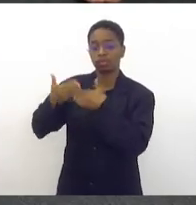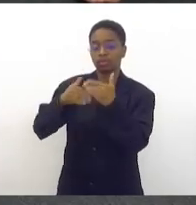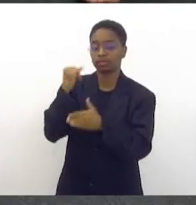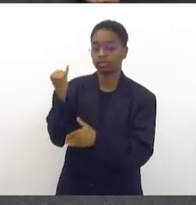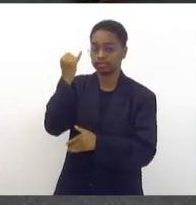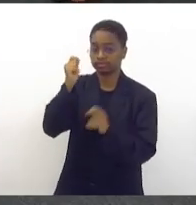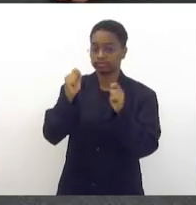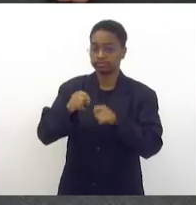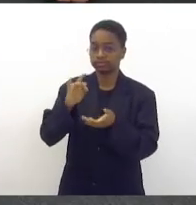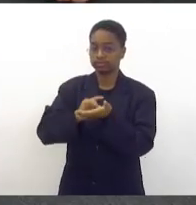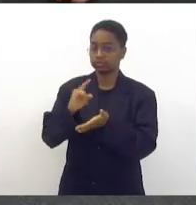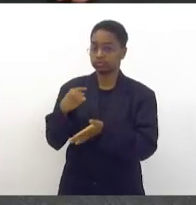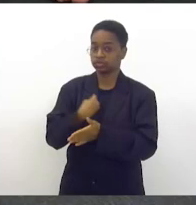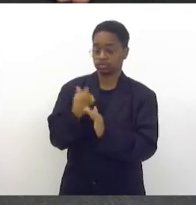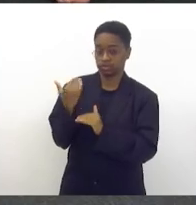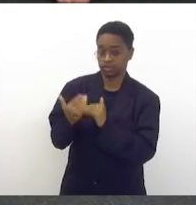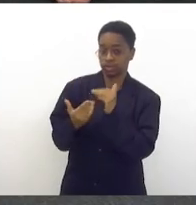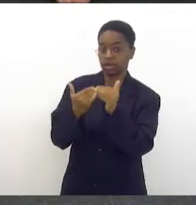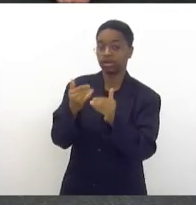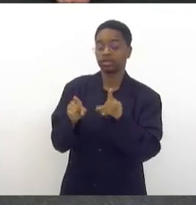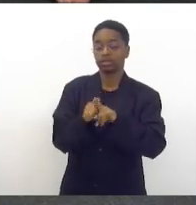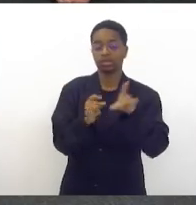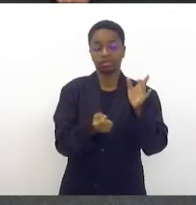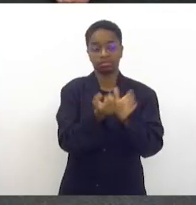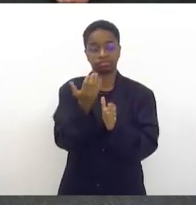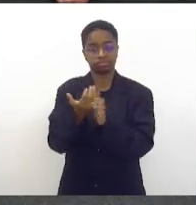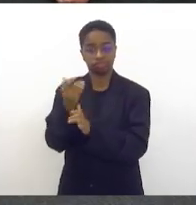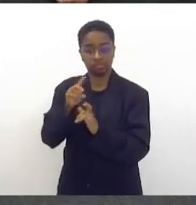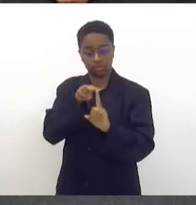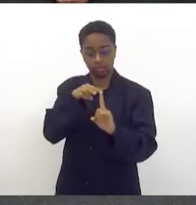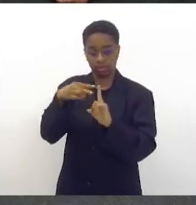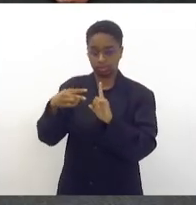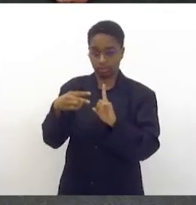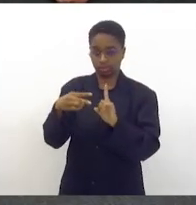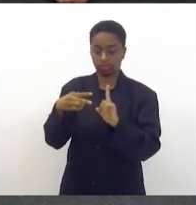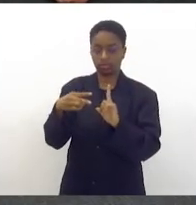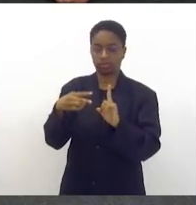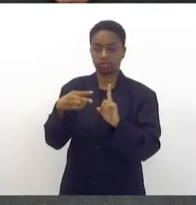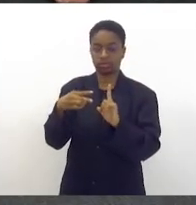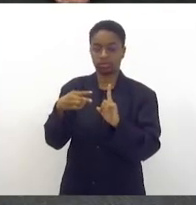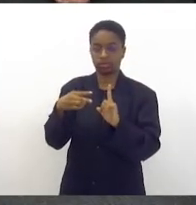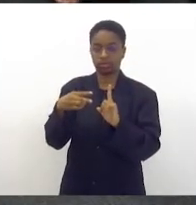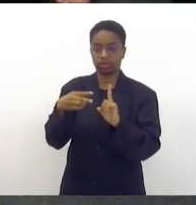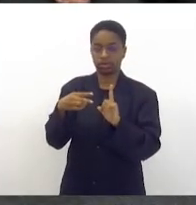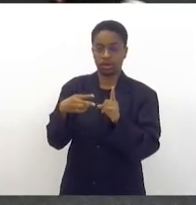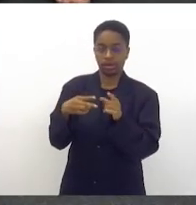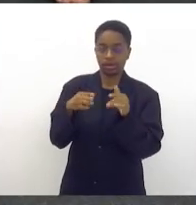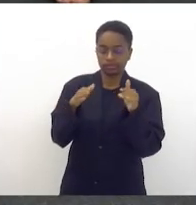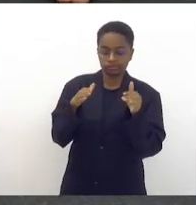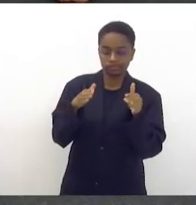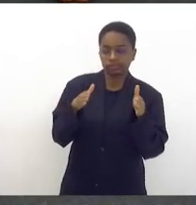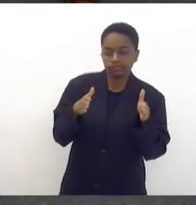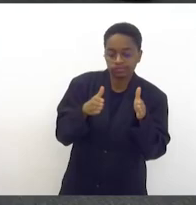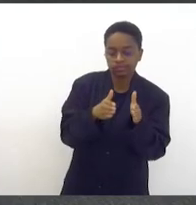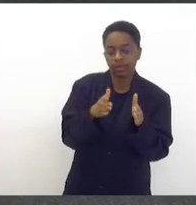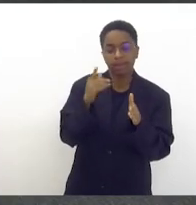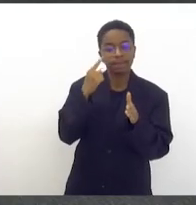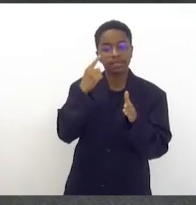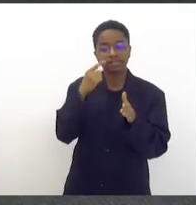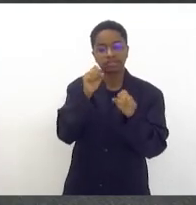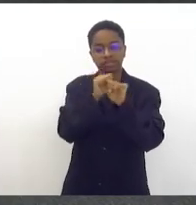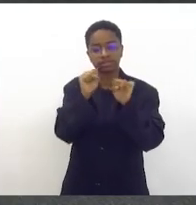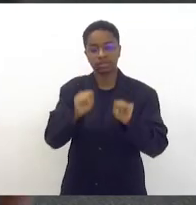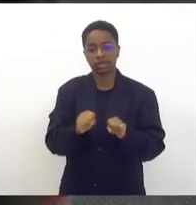tenha longevidade, que a gente possa ter produtividade numa perspectiva tanto mais estreita, pensando no sistema capitalista, mas